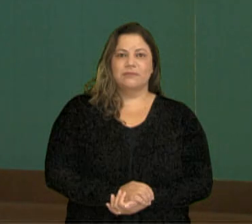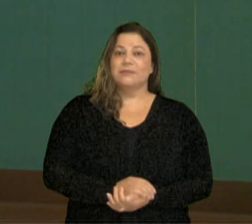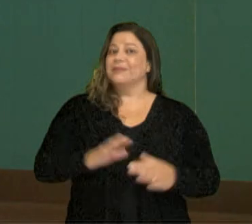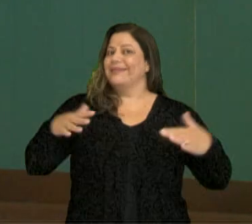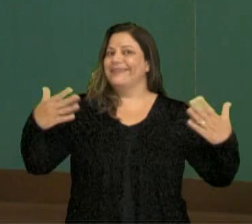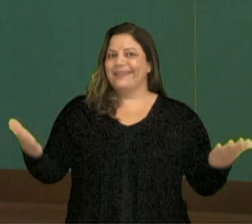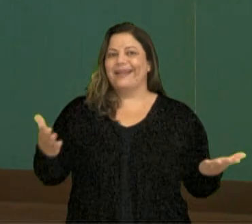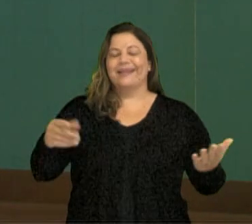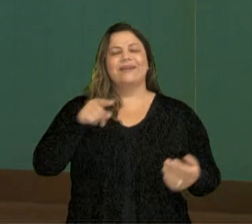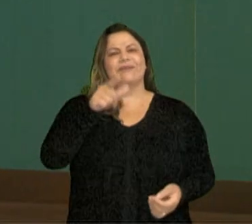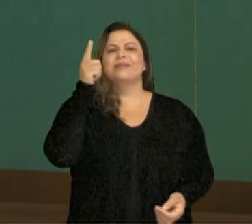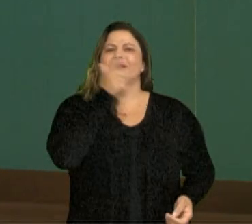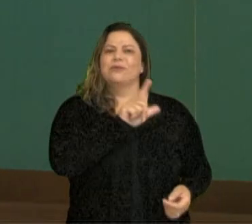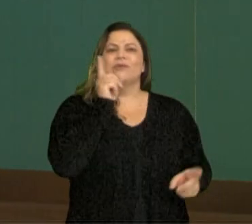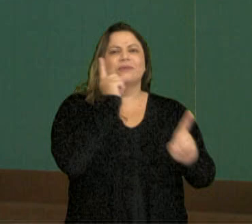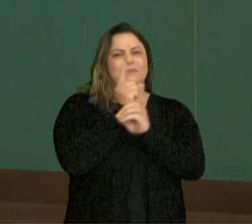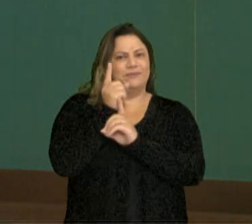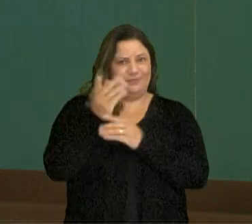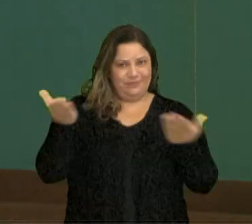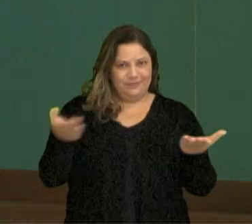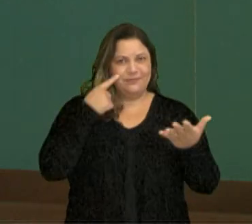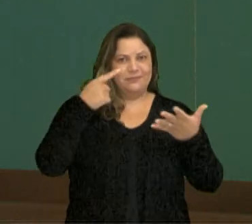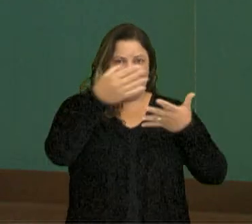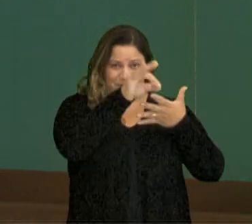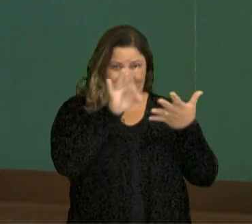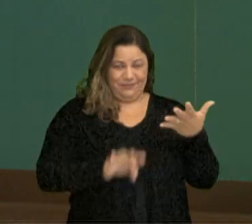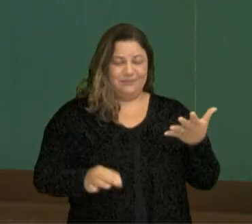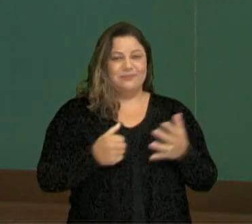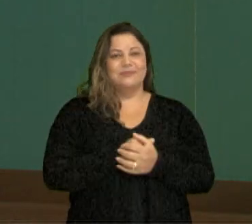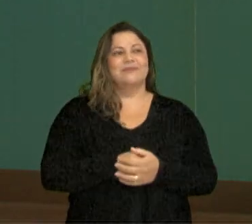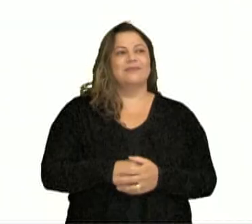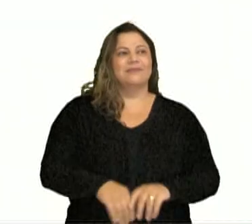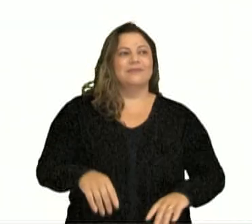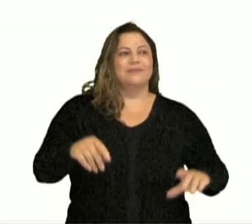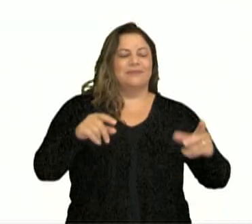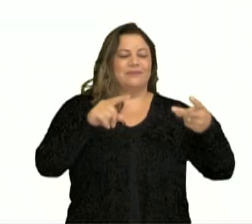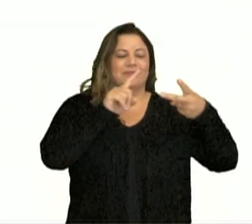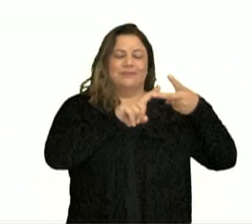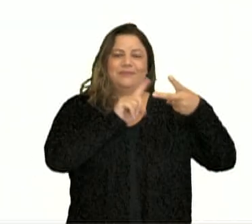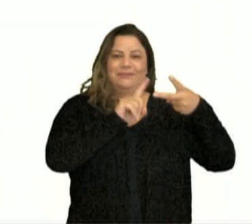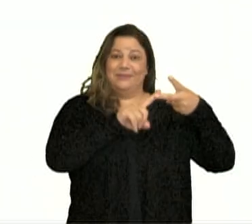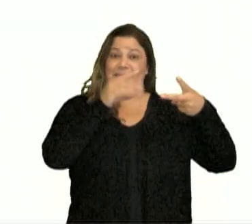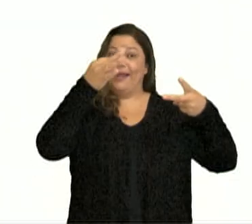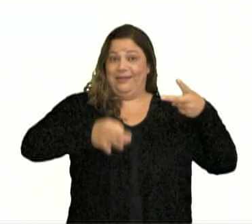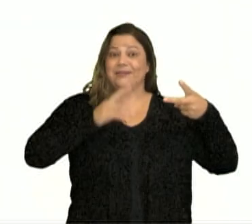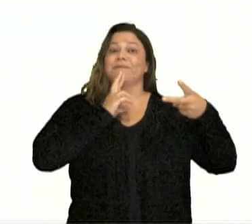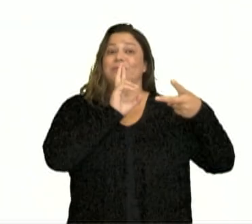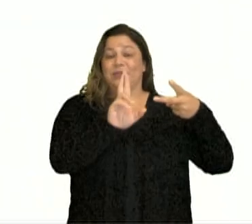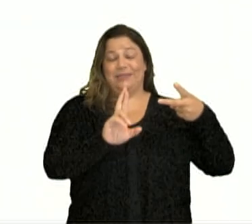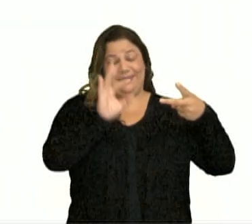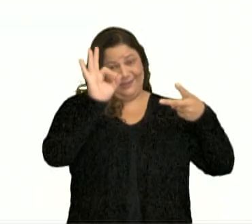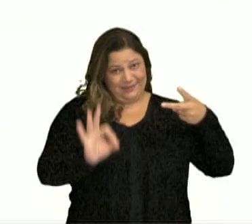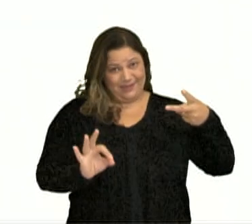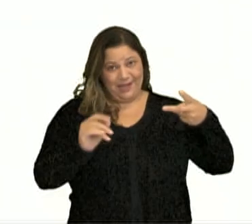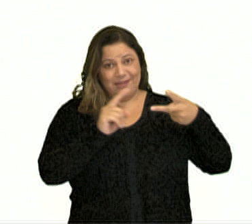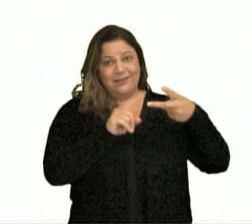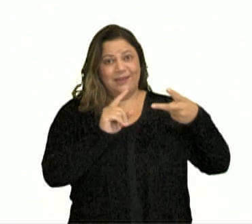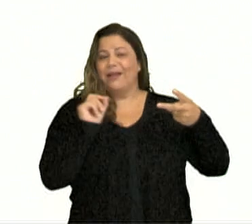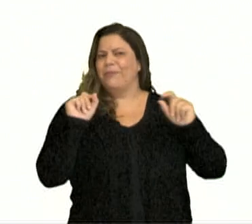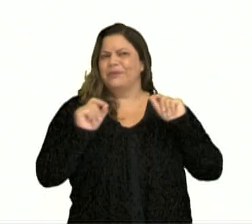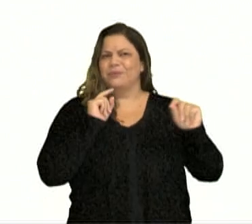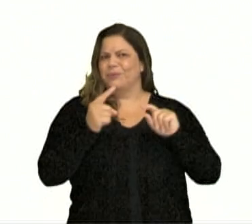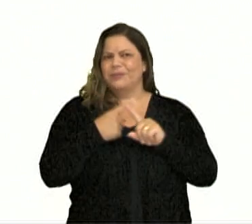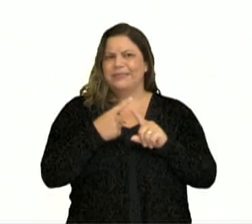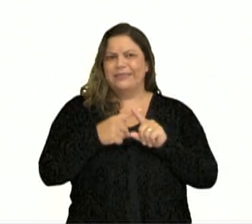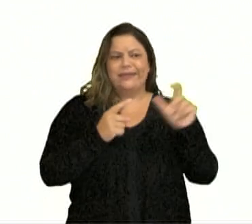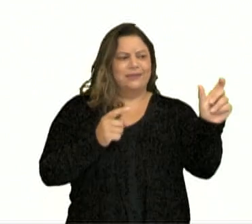E aí, você conseguiu descobrir? Vamos conferir? Blue e eyes, very good. Mas por que, teacher? Porque